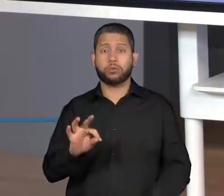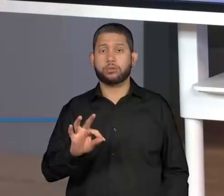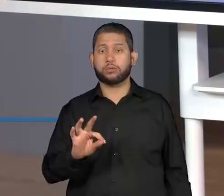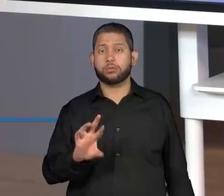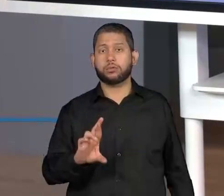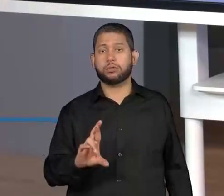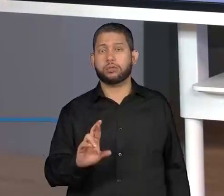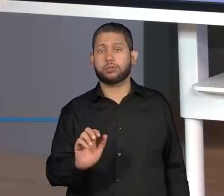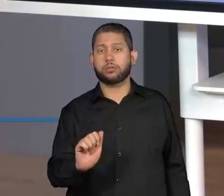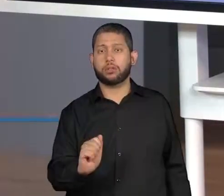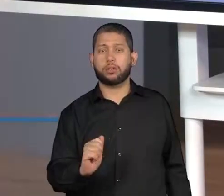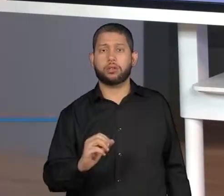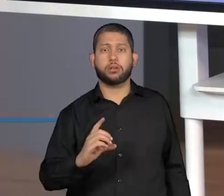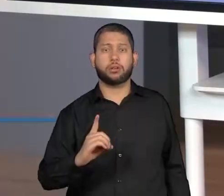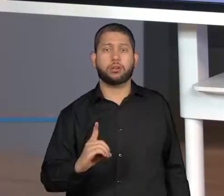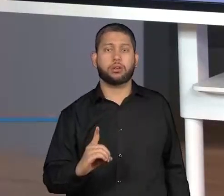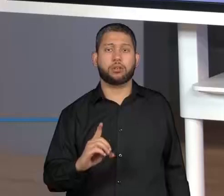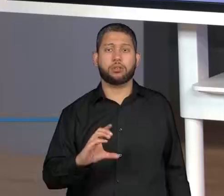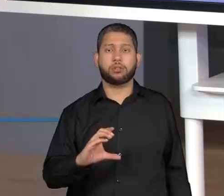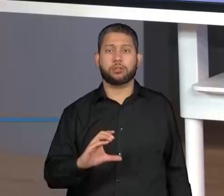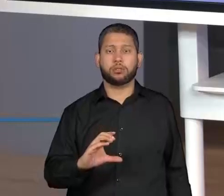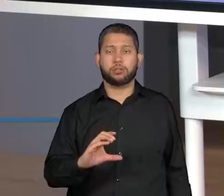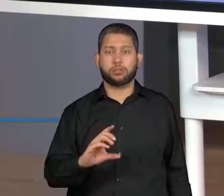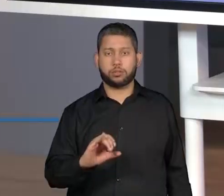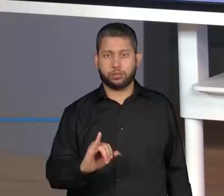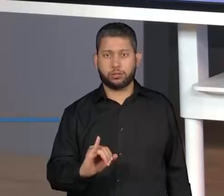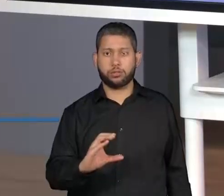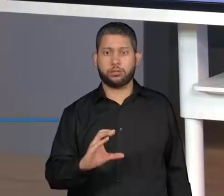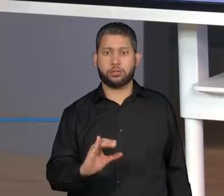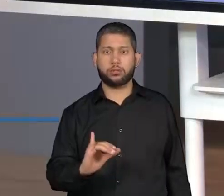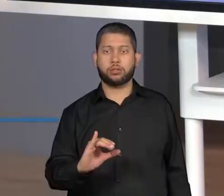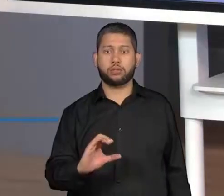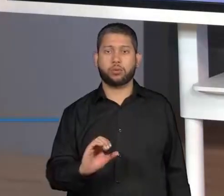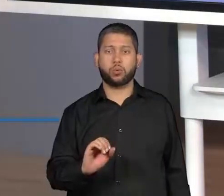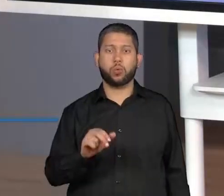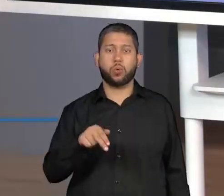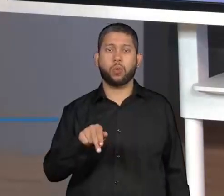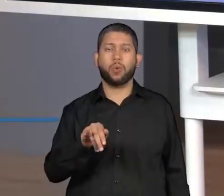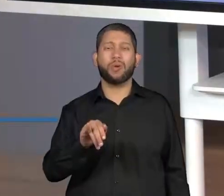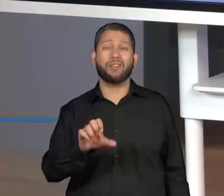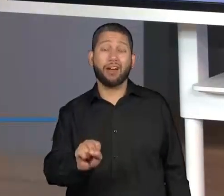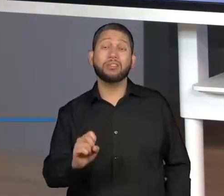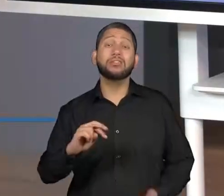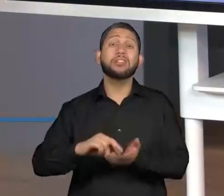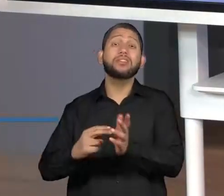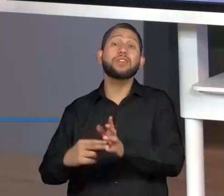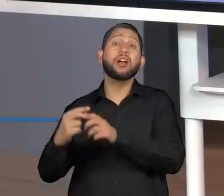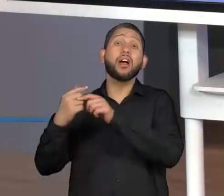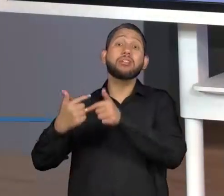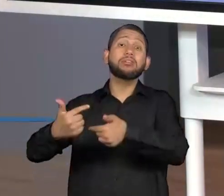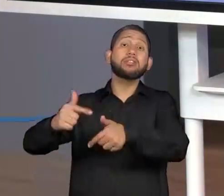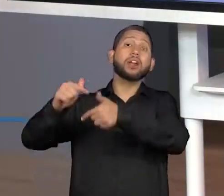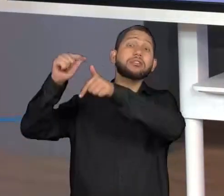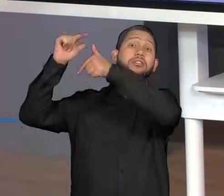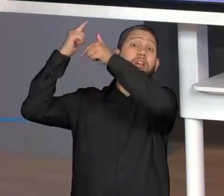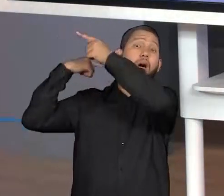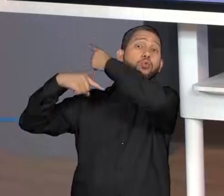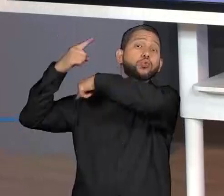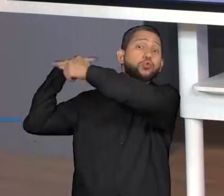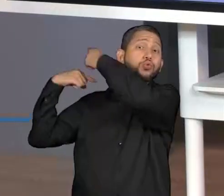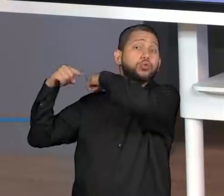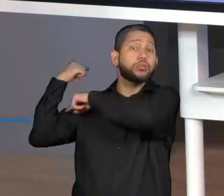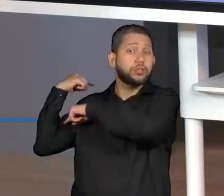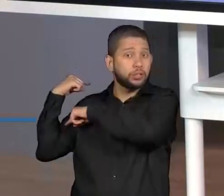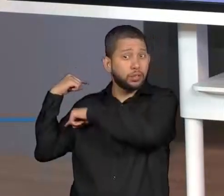como características que ainda mantêm a cultura aí das origens deles, de muitos antepassados deles.